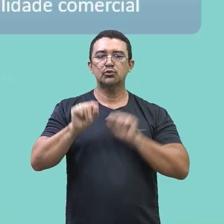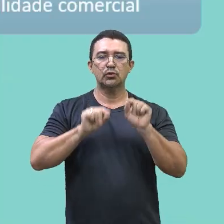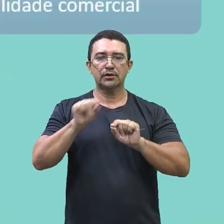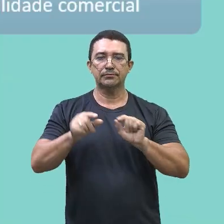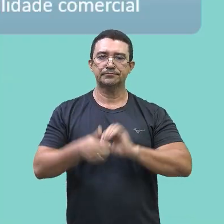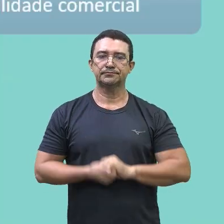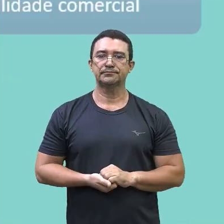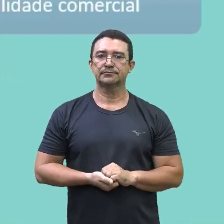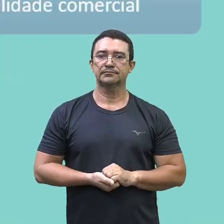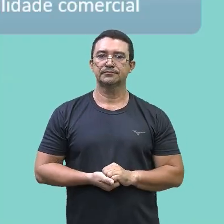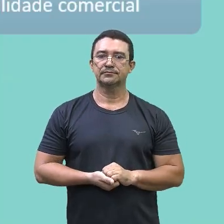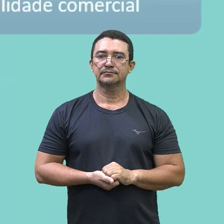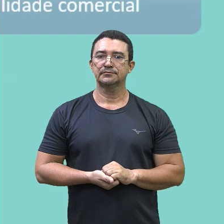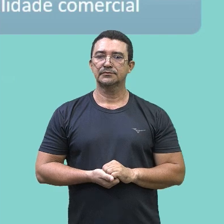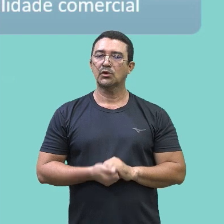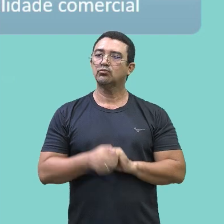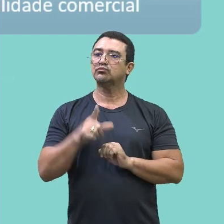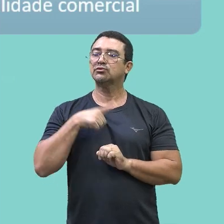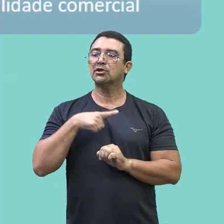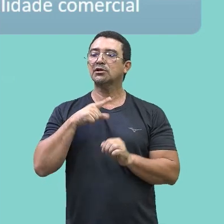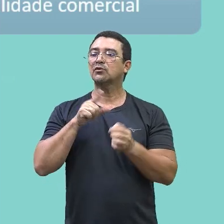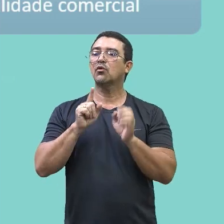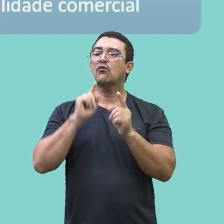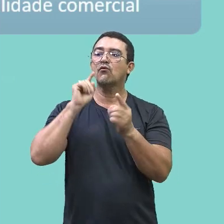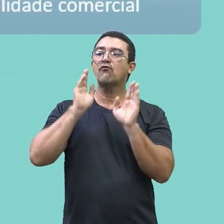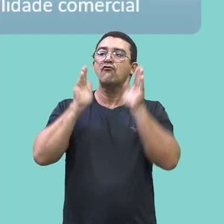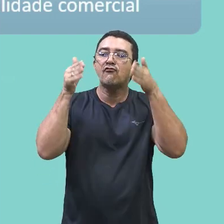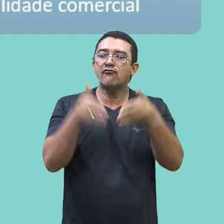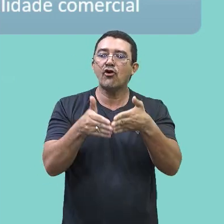aqui, visa sensibilizar,